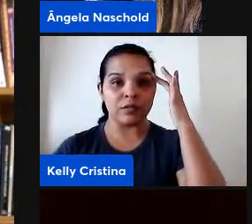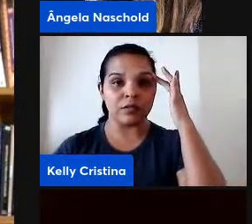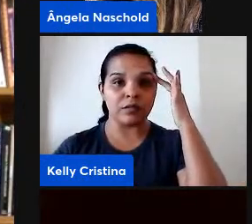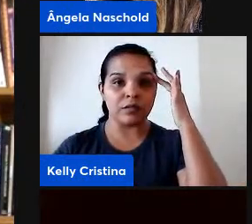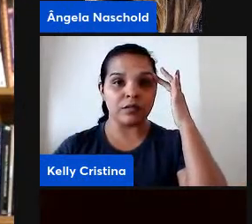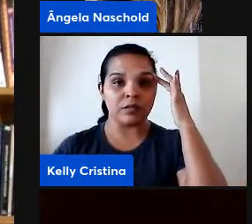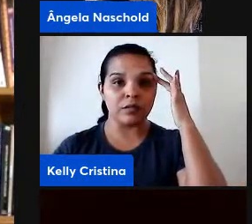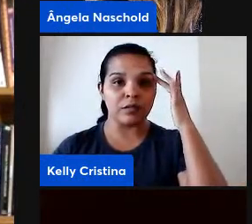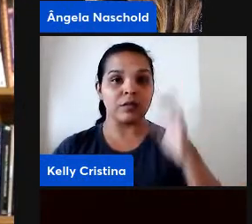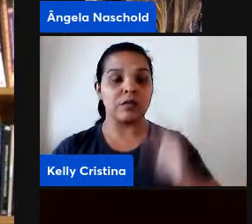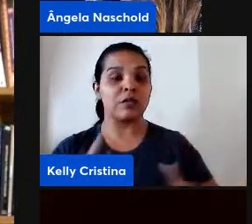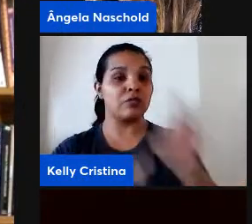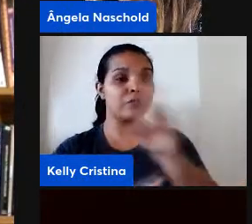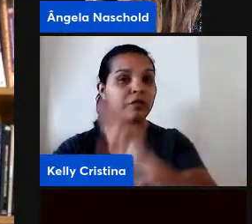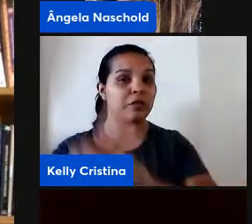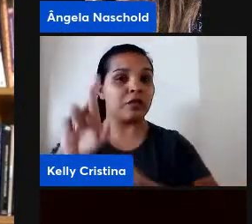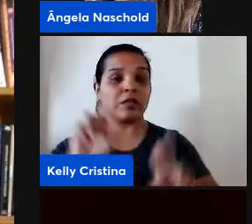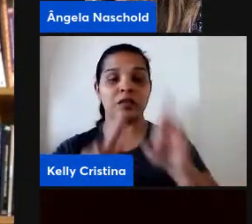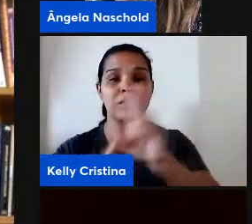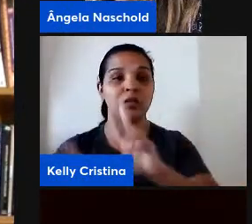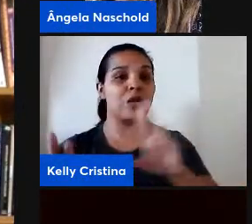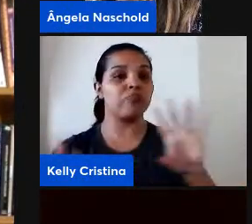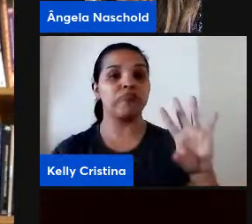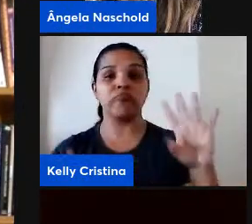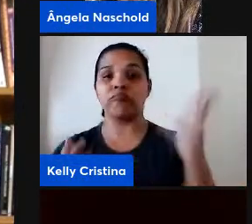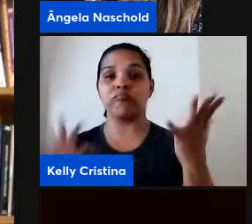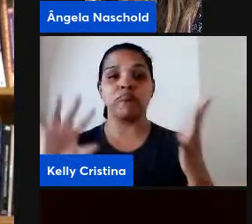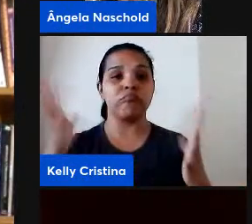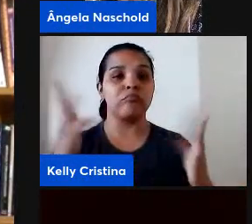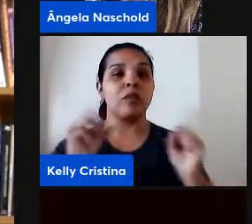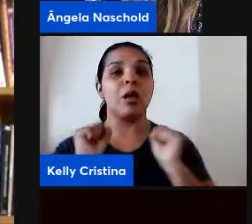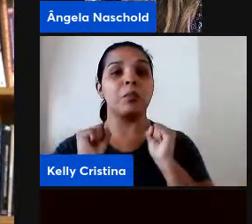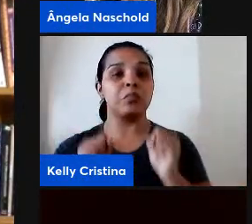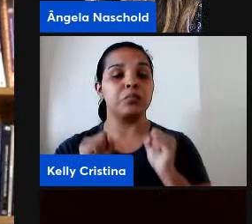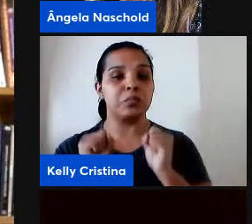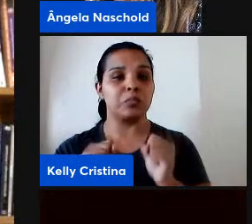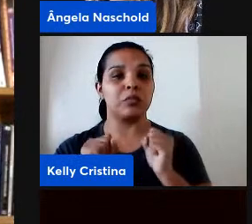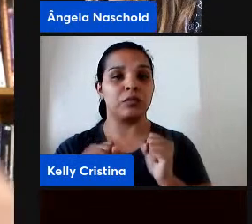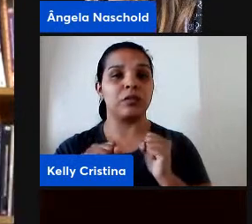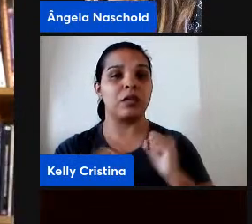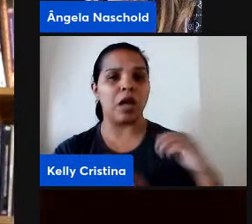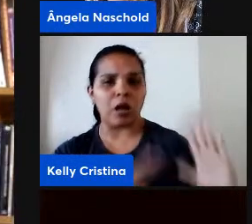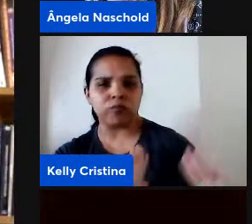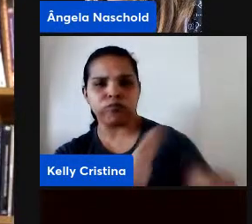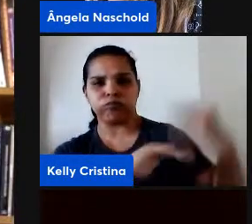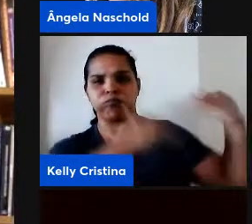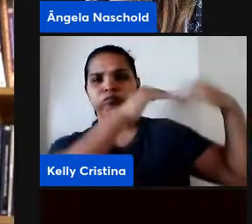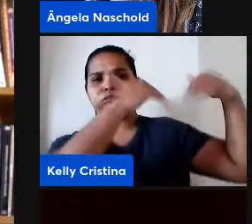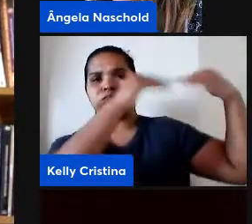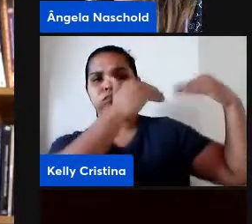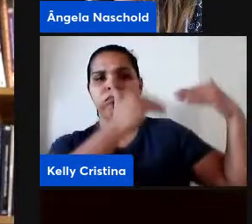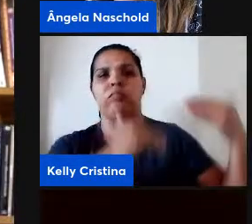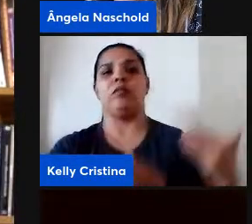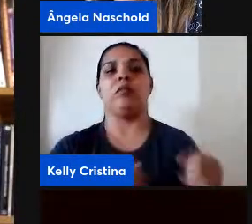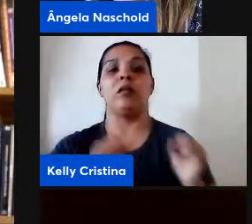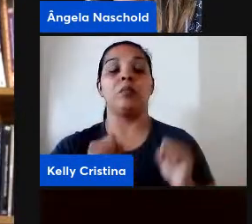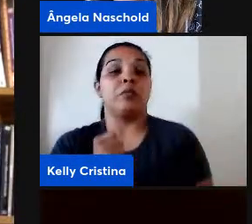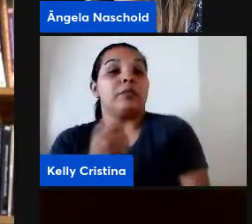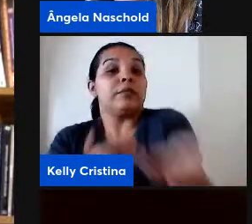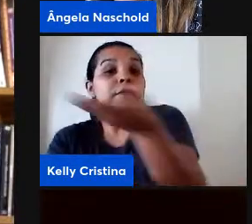diferentes circunstâncias poderem progredir, se